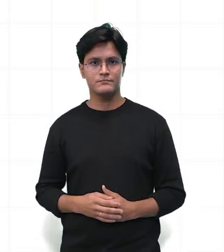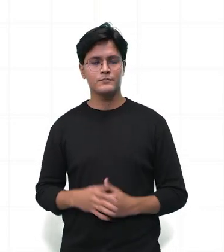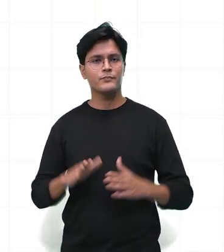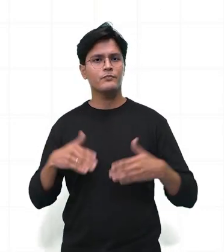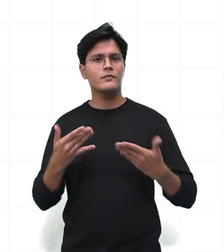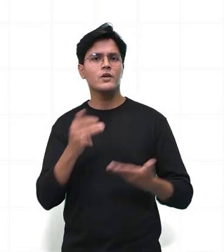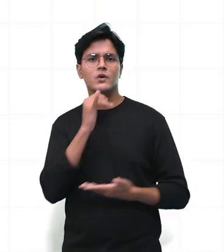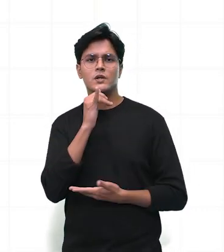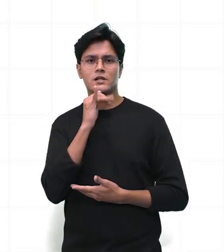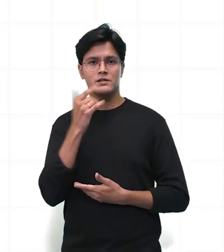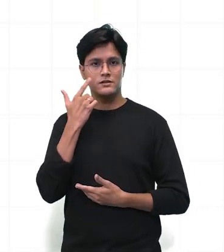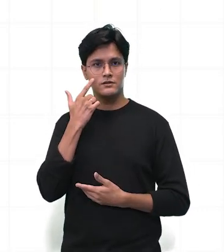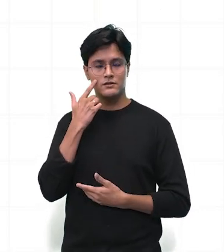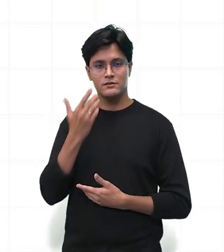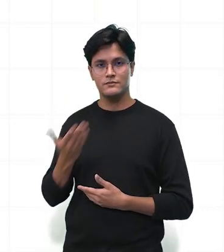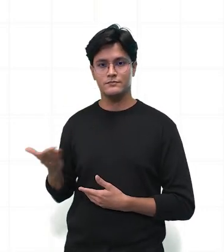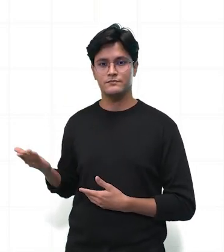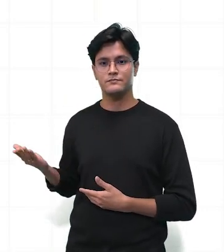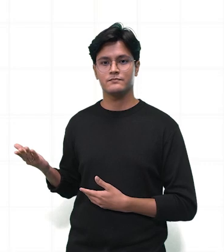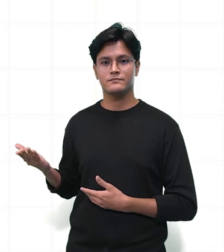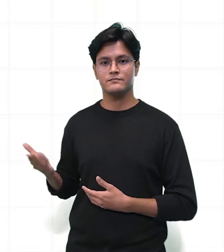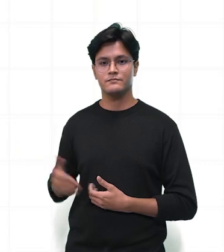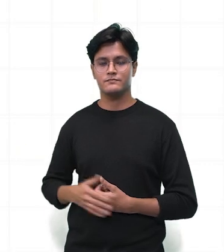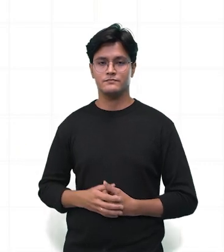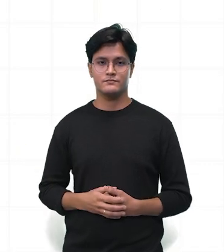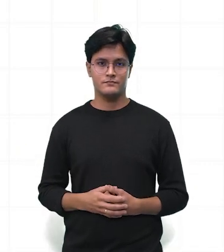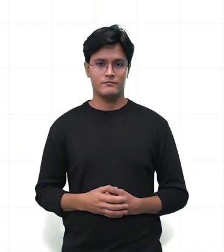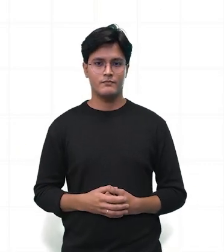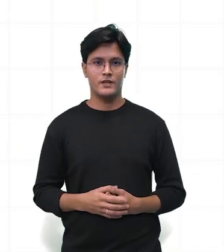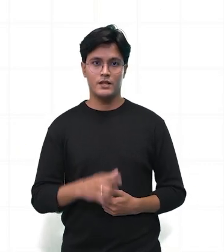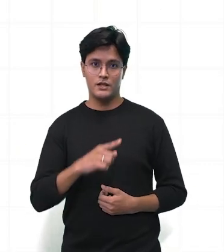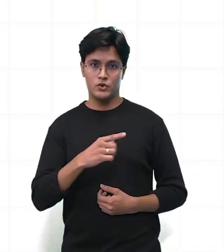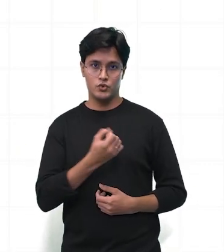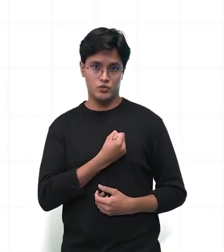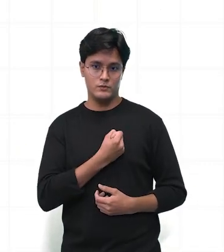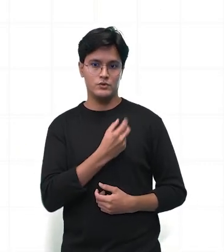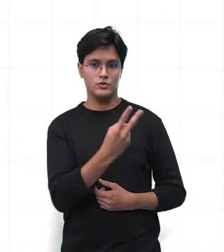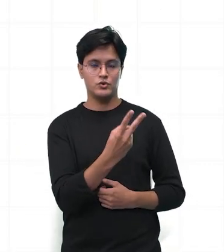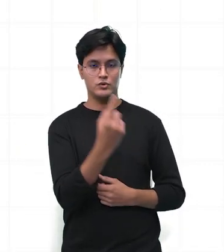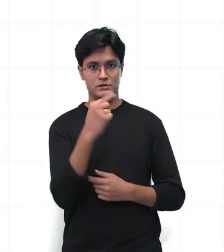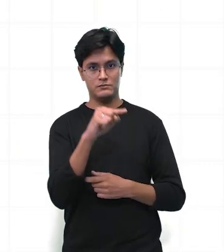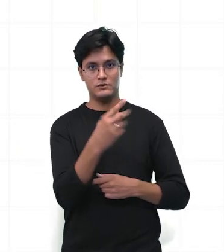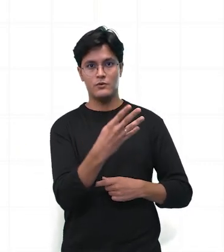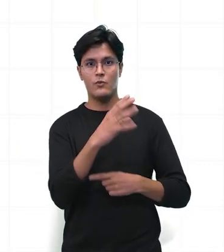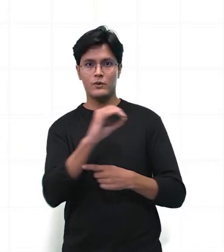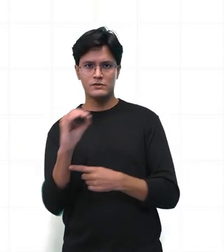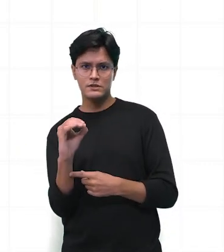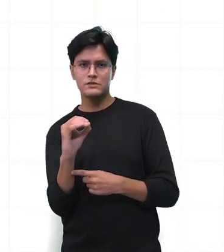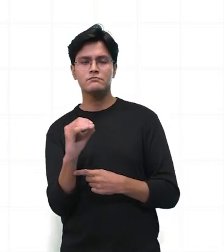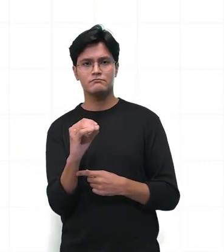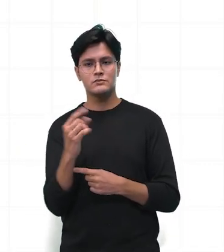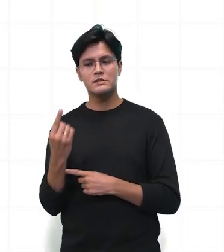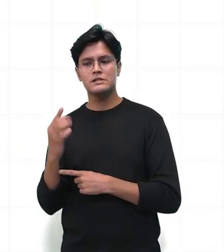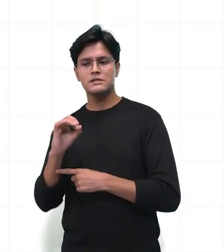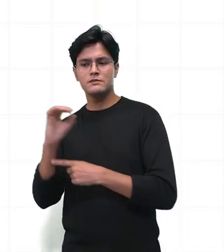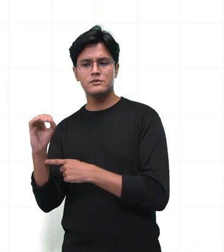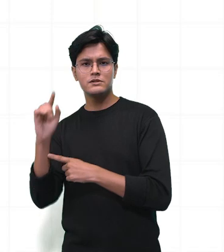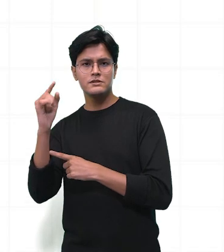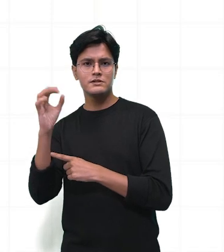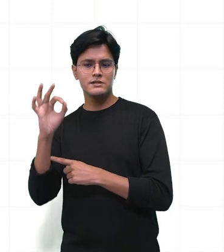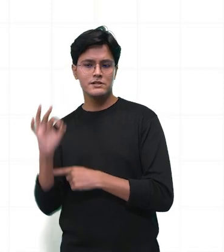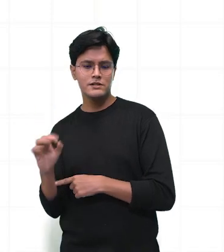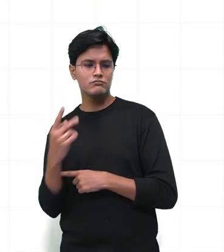100% de 2.400 é o próprio 2.400, porque você não tirou nenhuma parte,